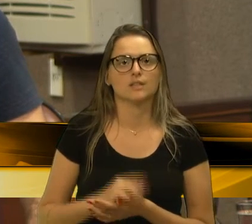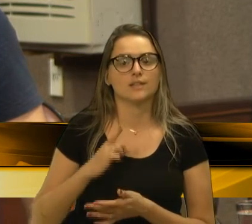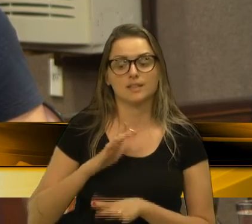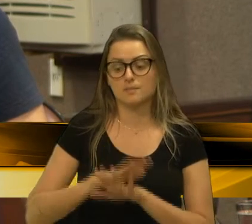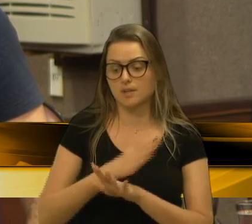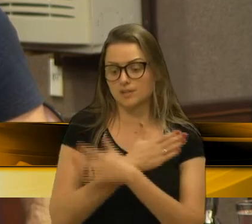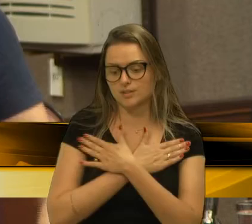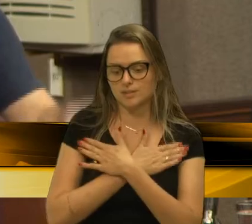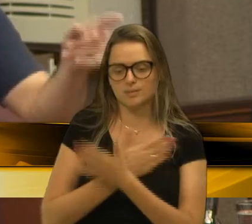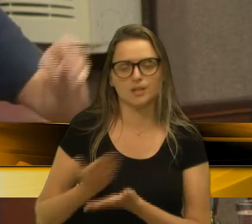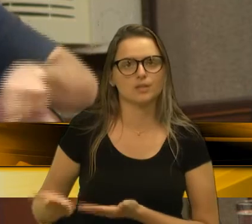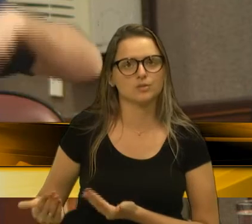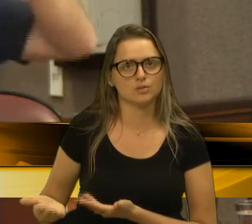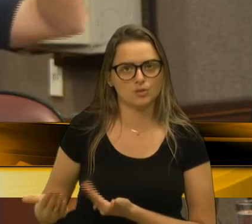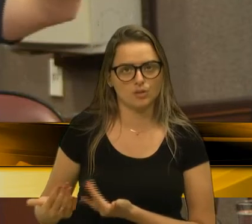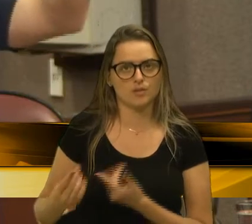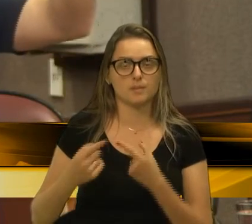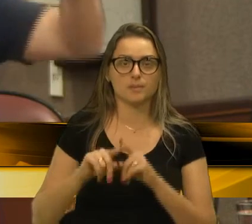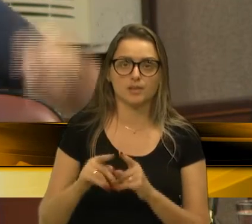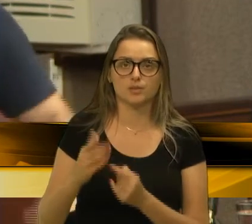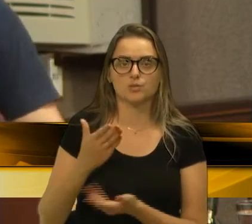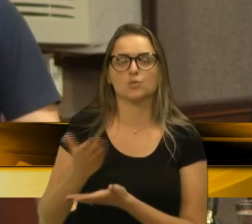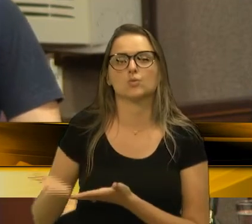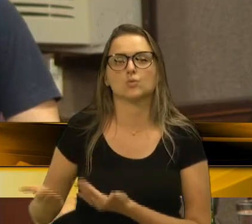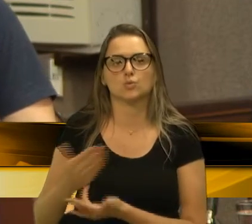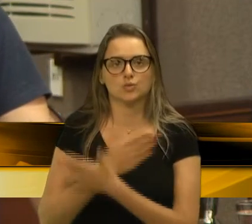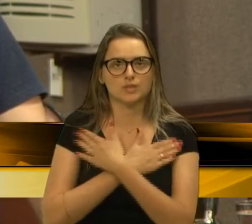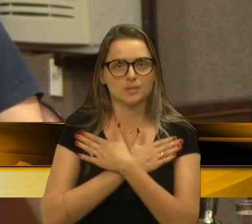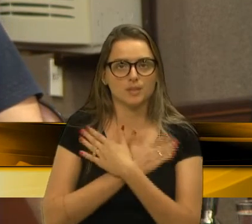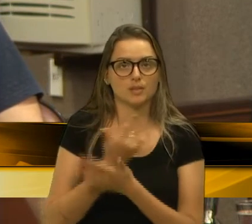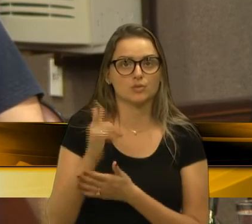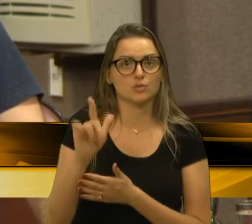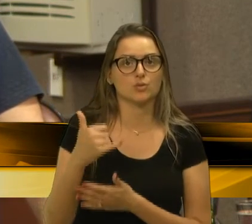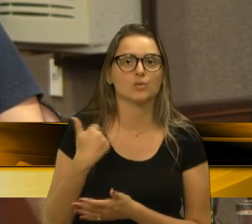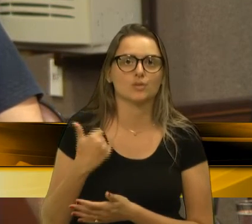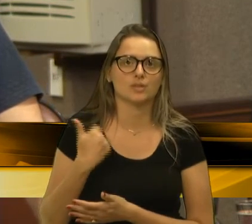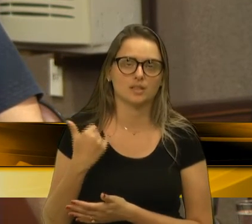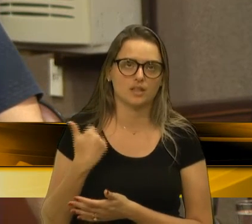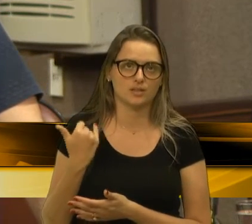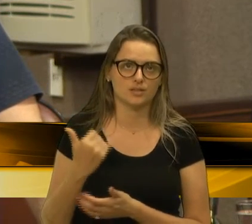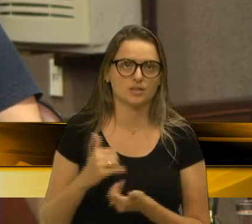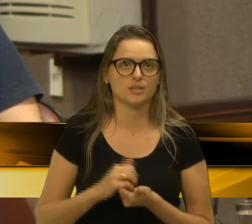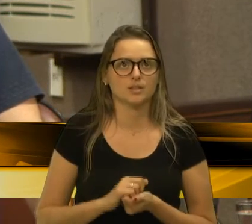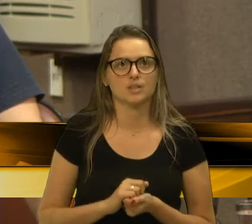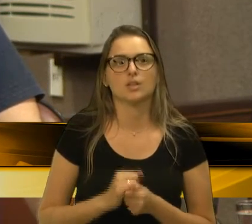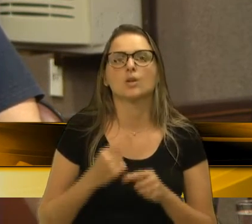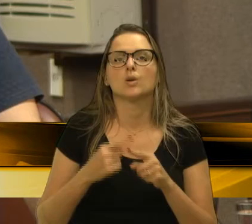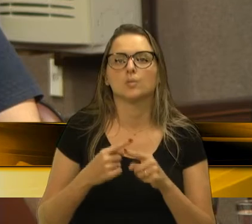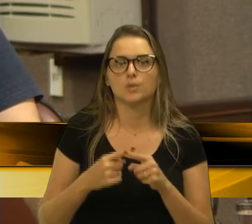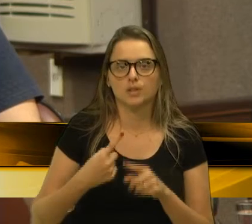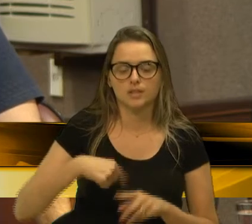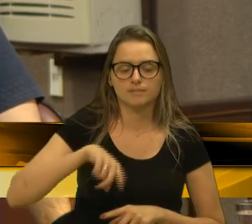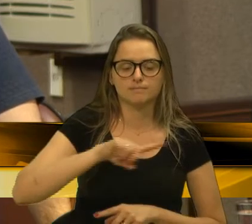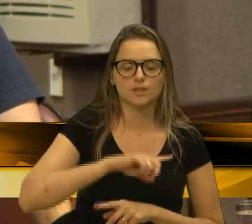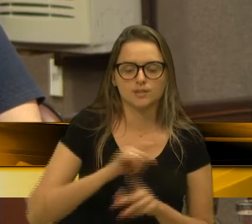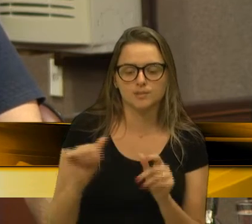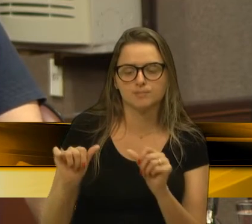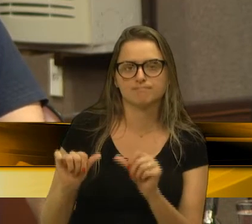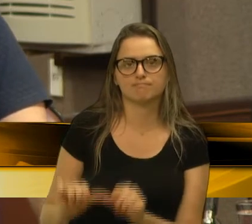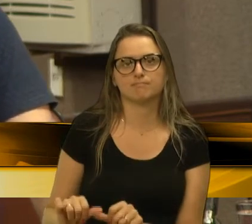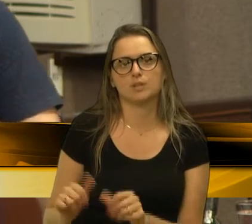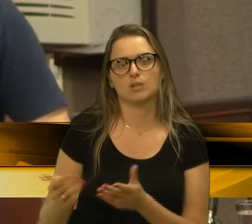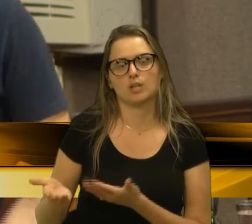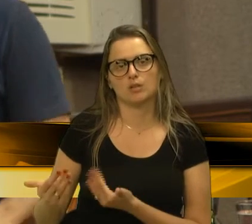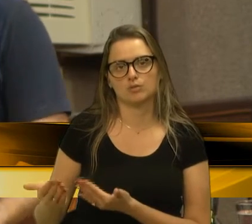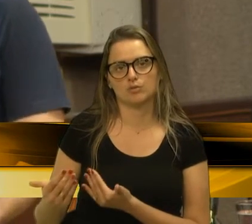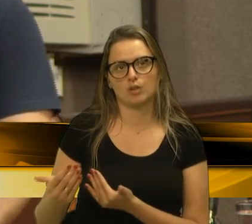trabalho. Mas o desemprego de outra faixa etária. Porque nós vamos precarizar ainda mais o jovem no